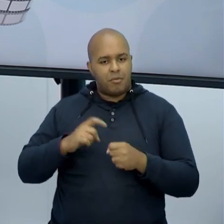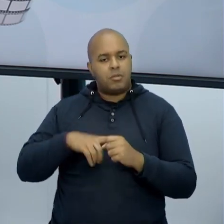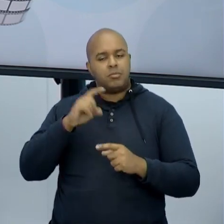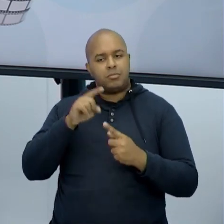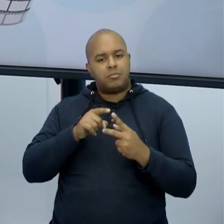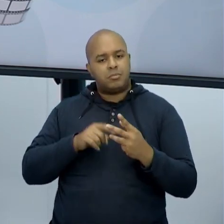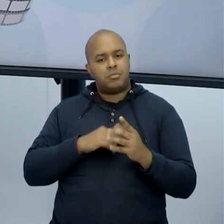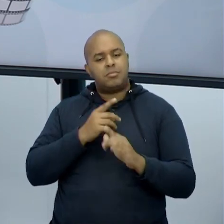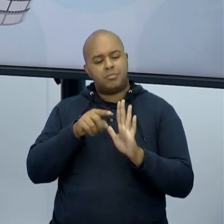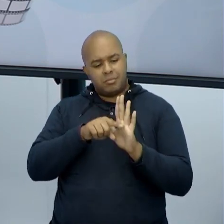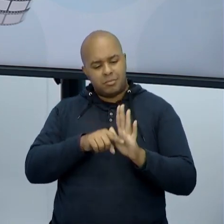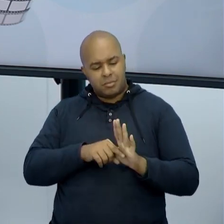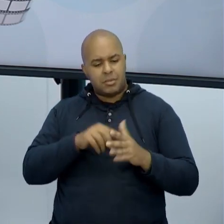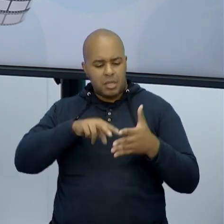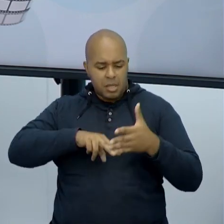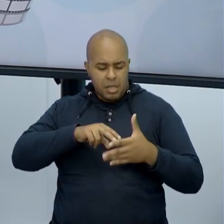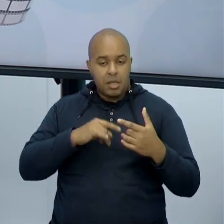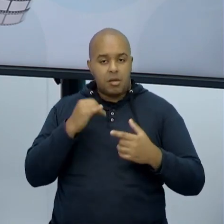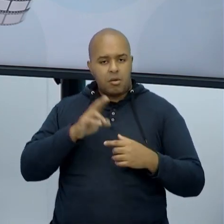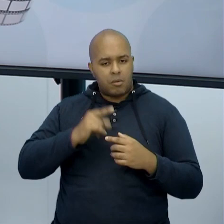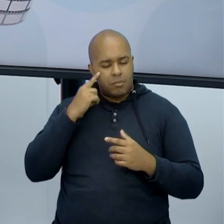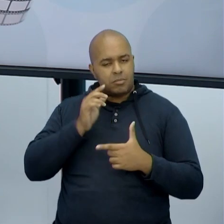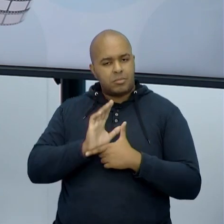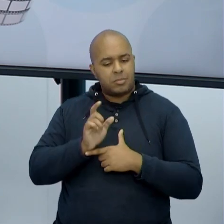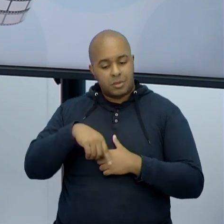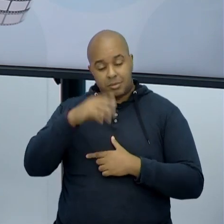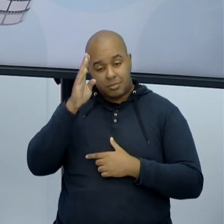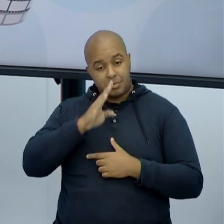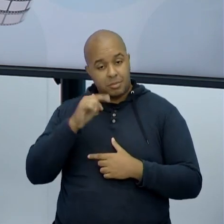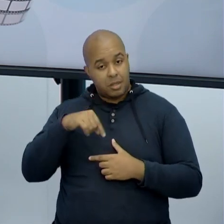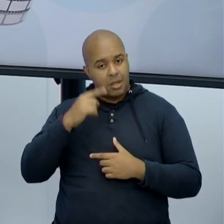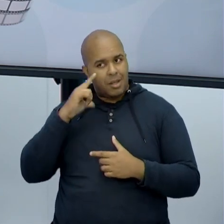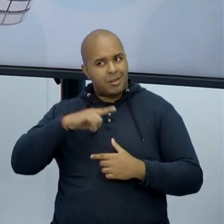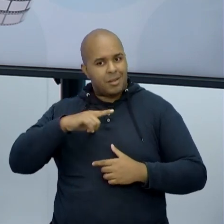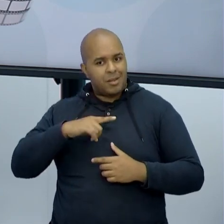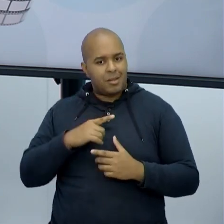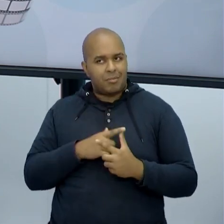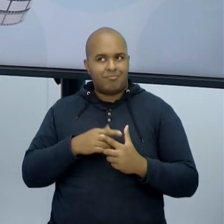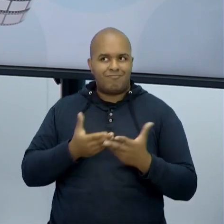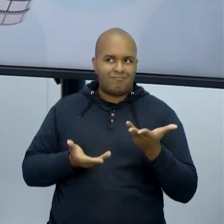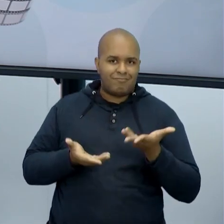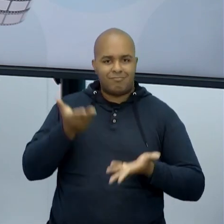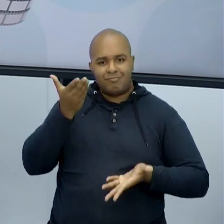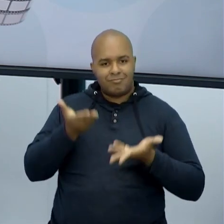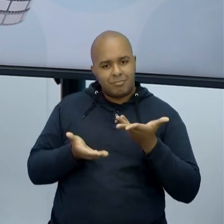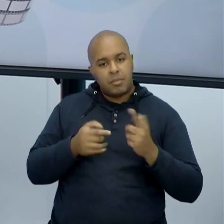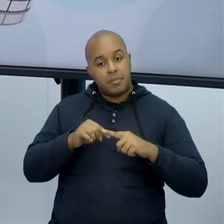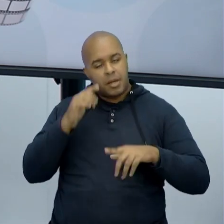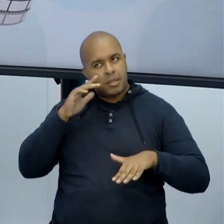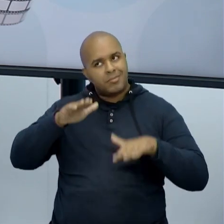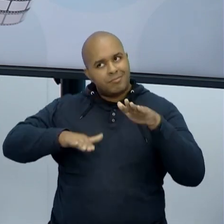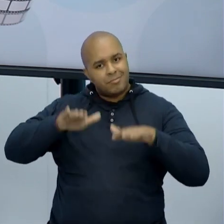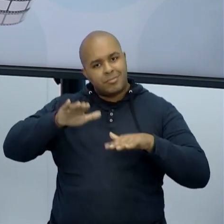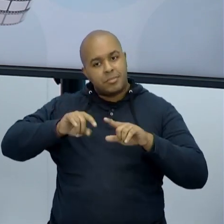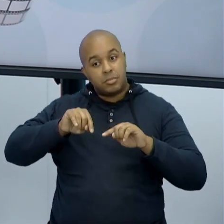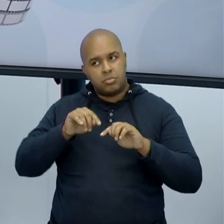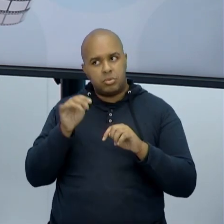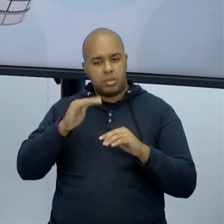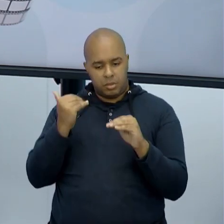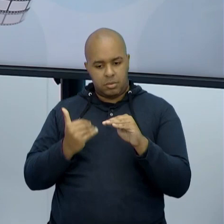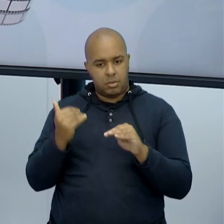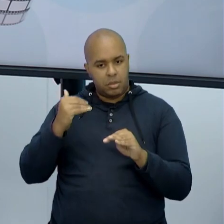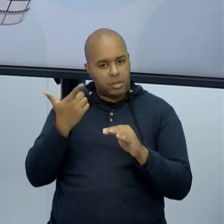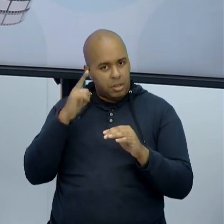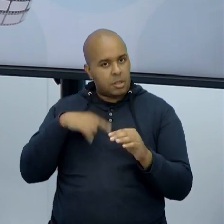pontos, pesquisa, leia muito. O cinema nacional, ele tem altos e baixos, mas em geral ele está muito acima